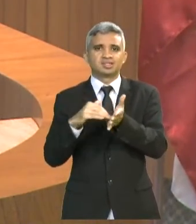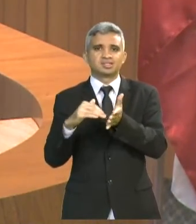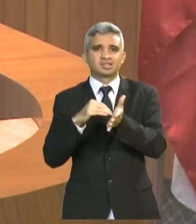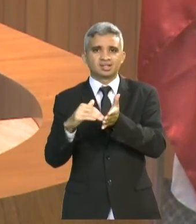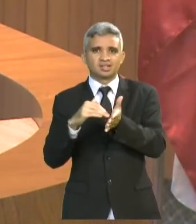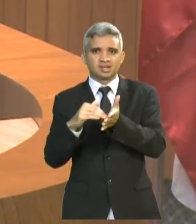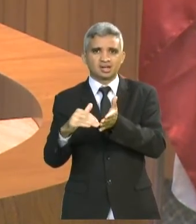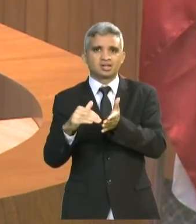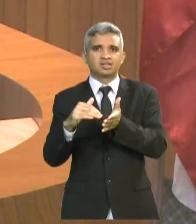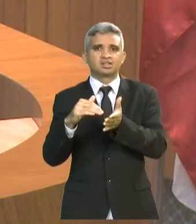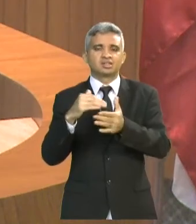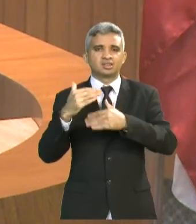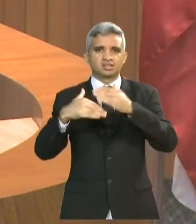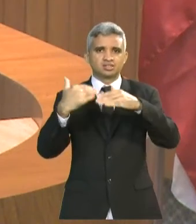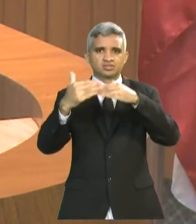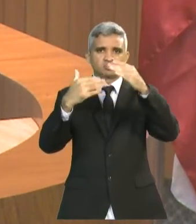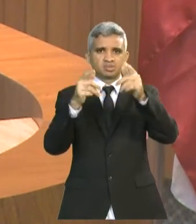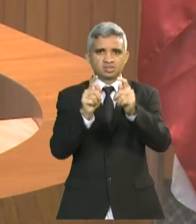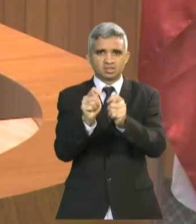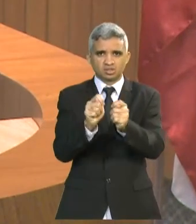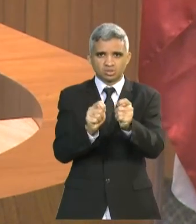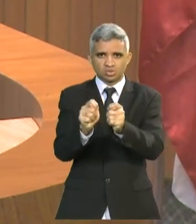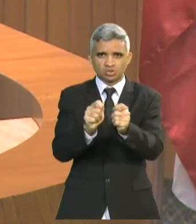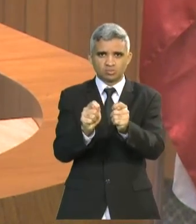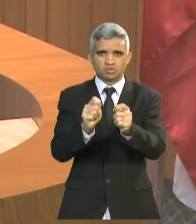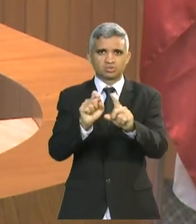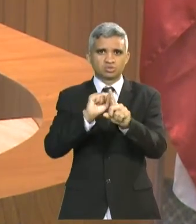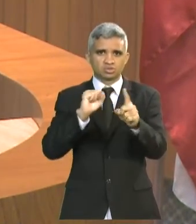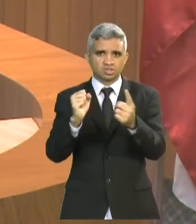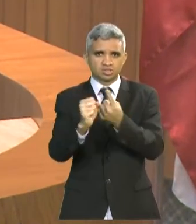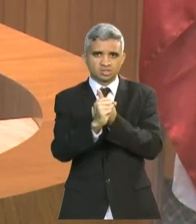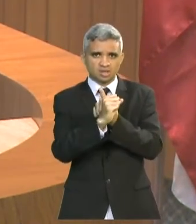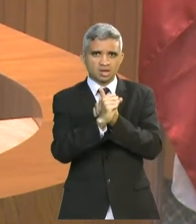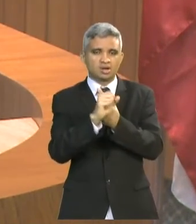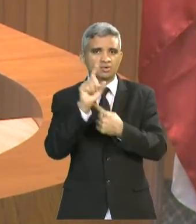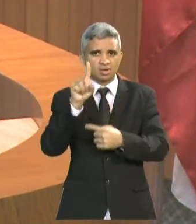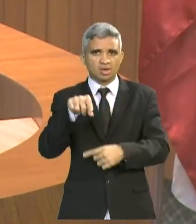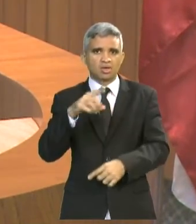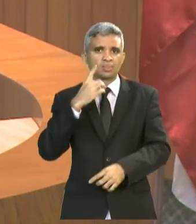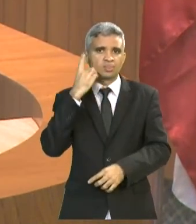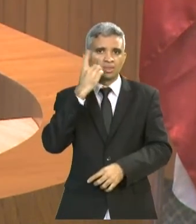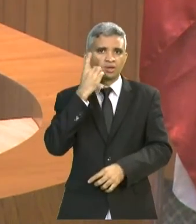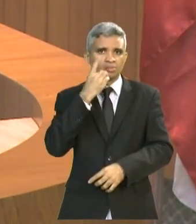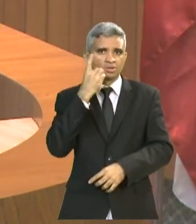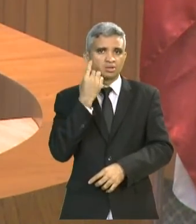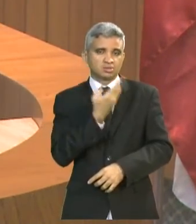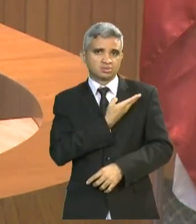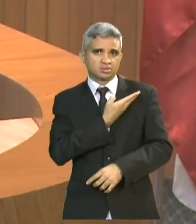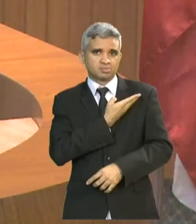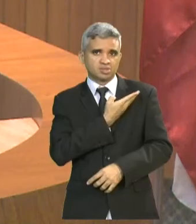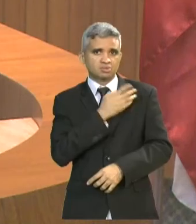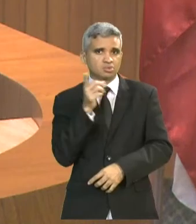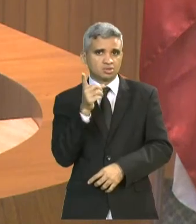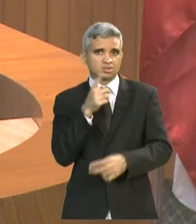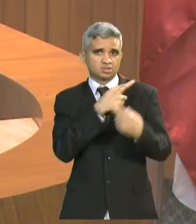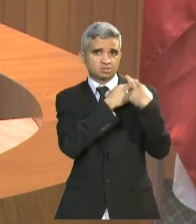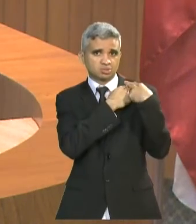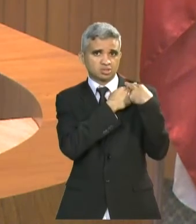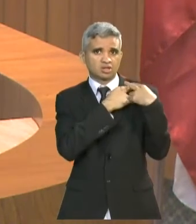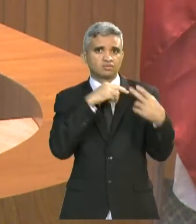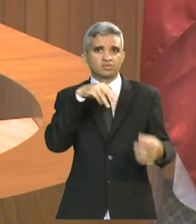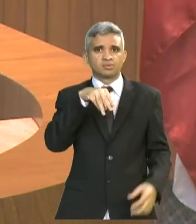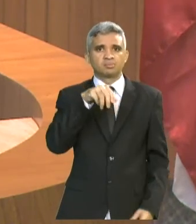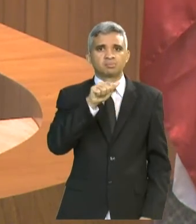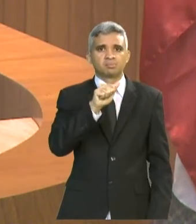como a Secretaria de Desenvolvimento Econômico e Social, que é dirigida inclusive por um colega deputado, amigo, deputado Márcio Naiser, a Secretaria